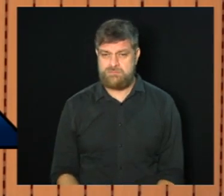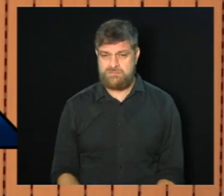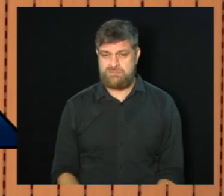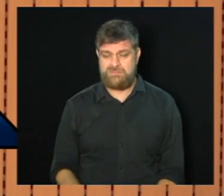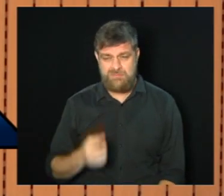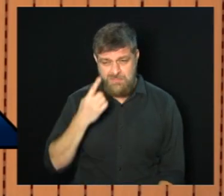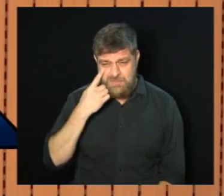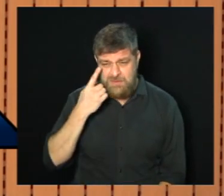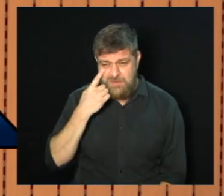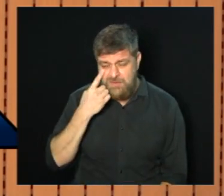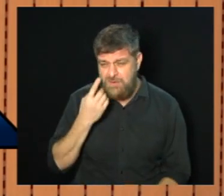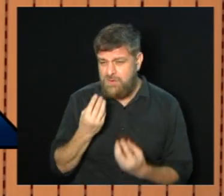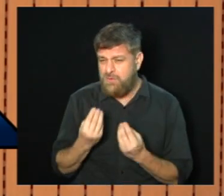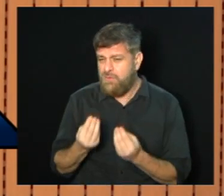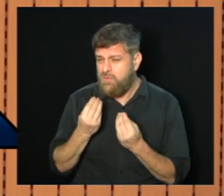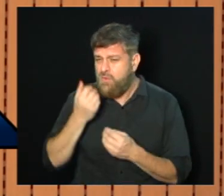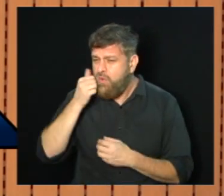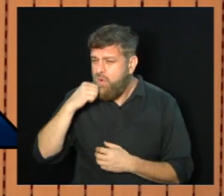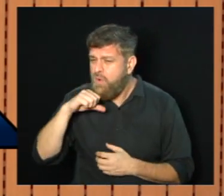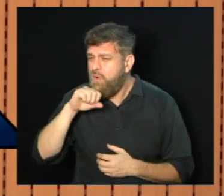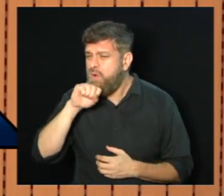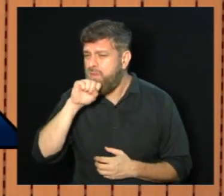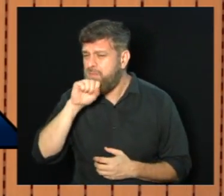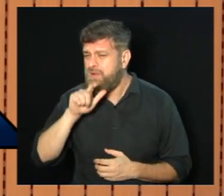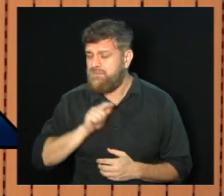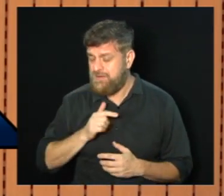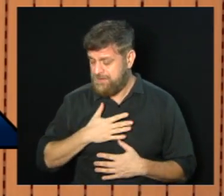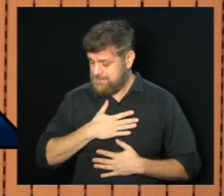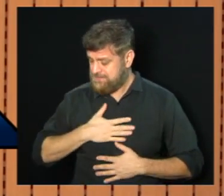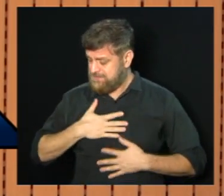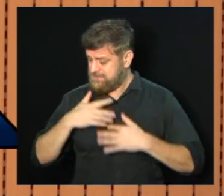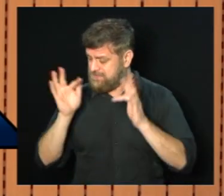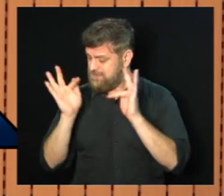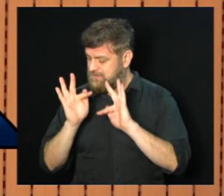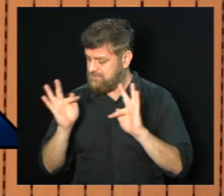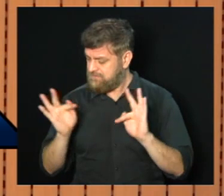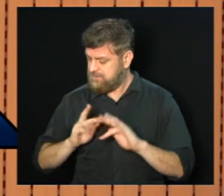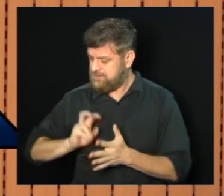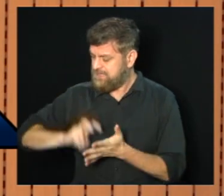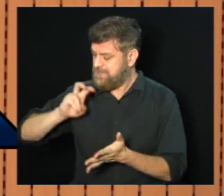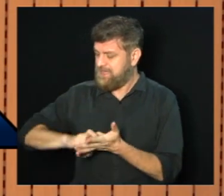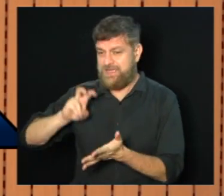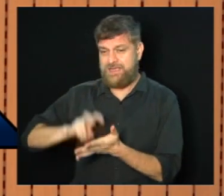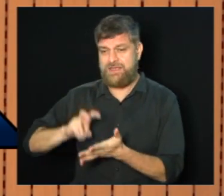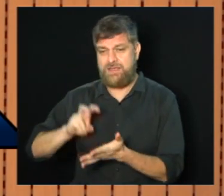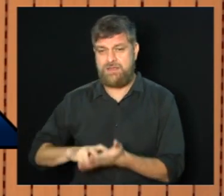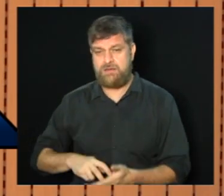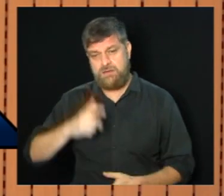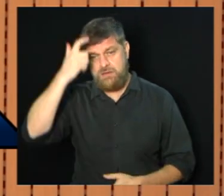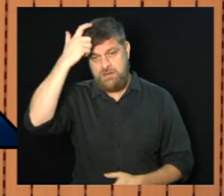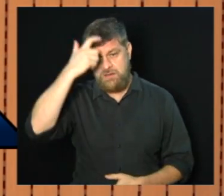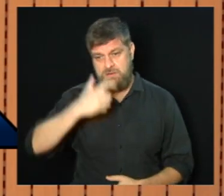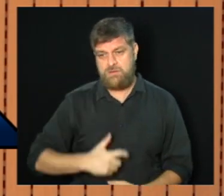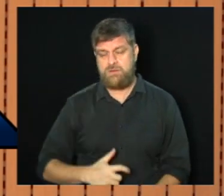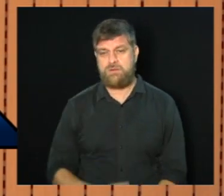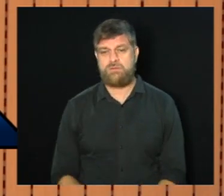com essas mães vai ficar feliz, vai ficar contente. Inclusive, eu até admiro